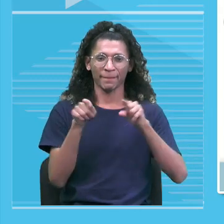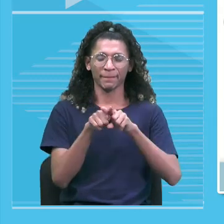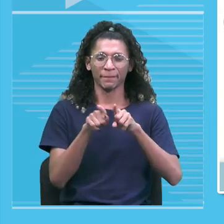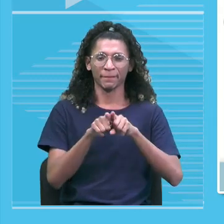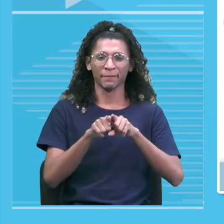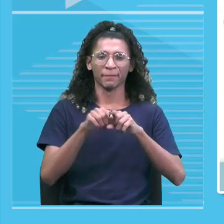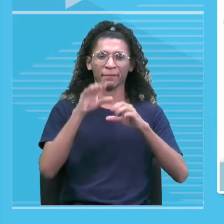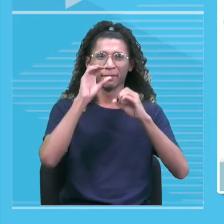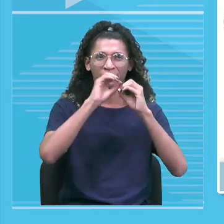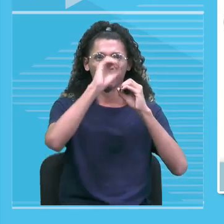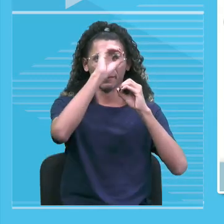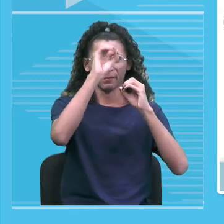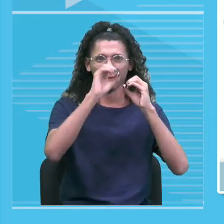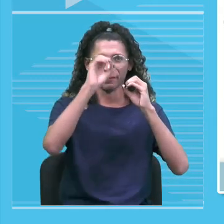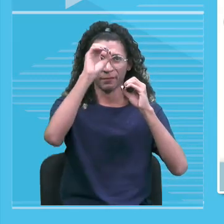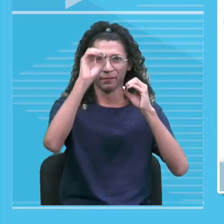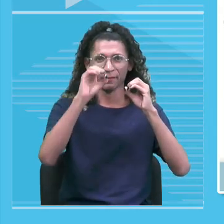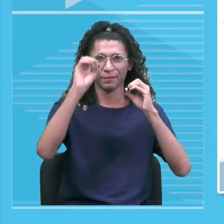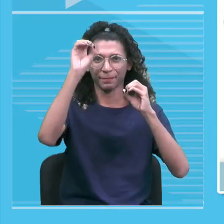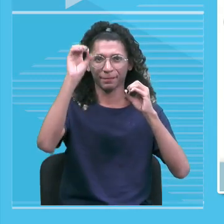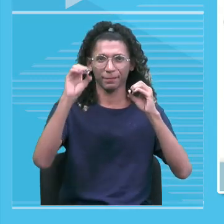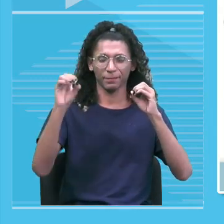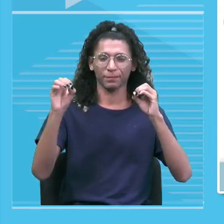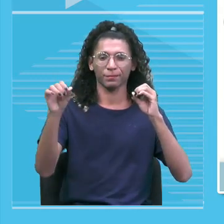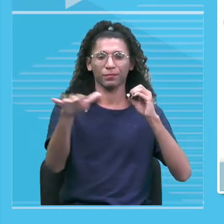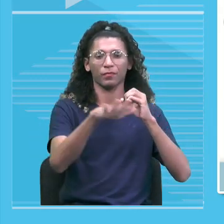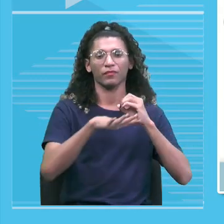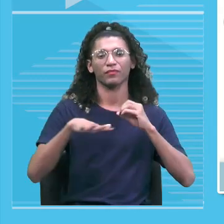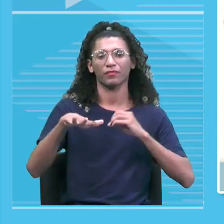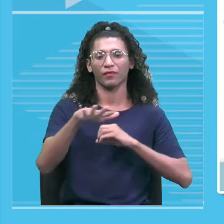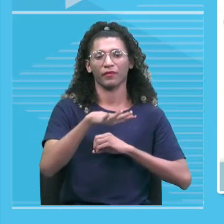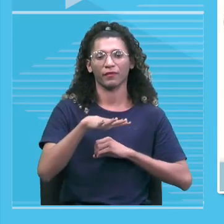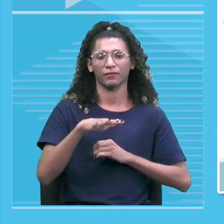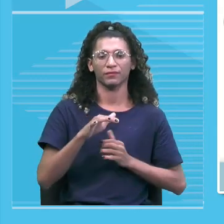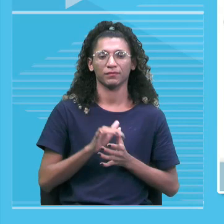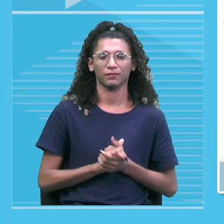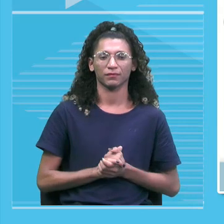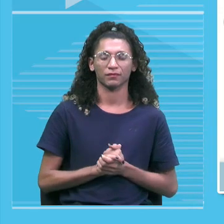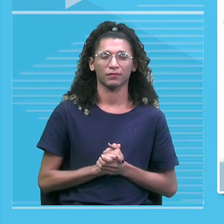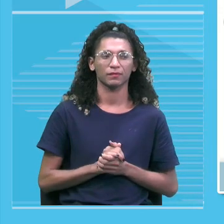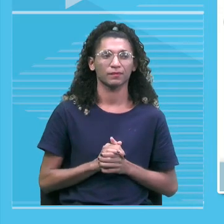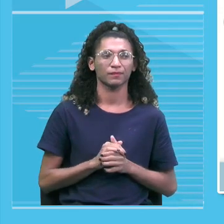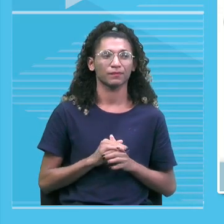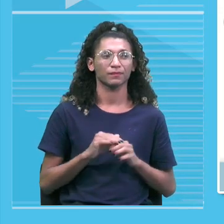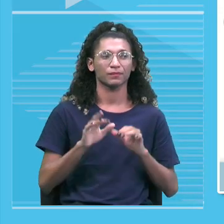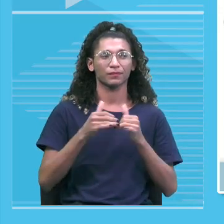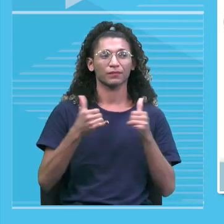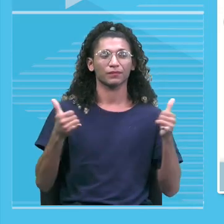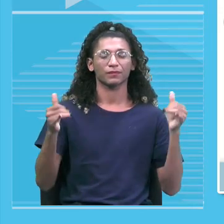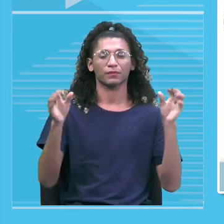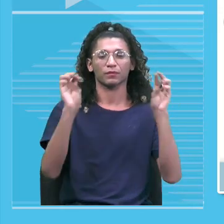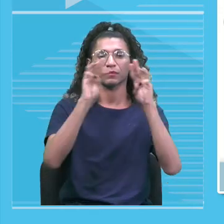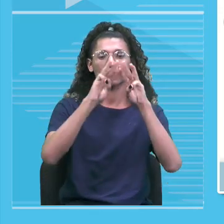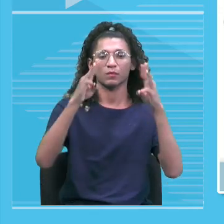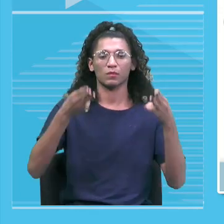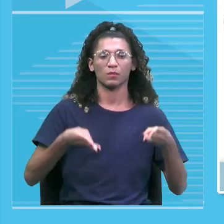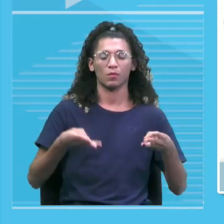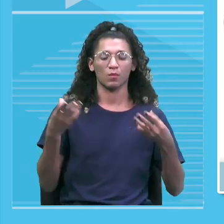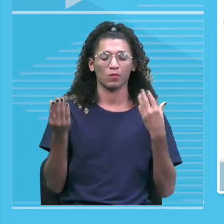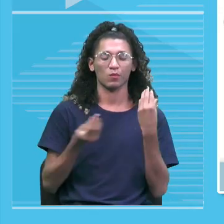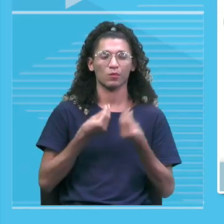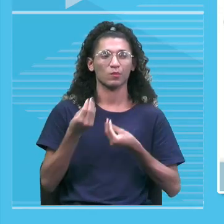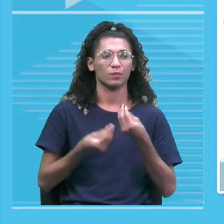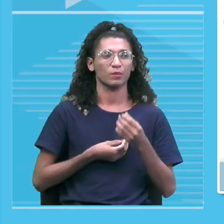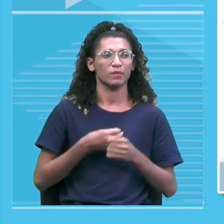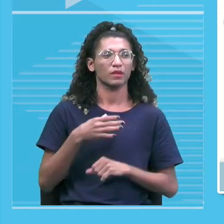partículas do meio material já as eletromagnéticas elas